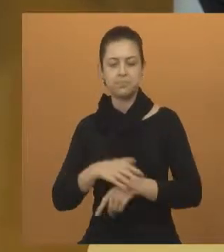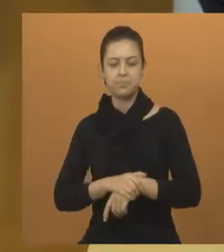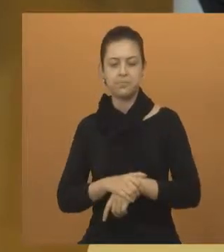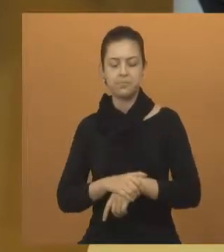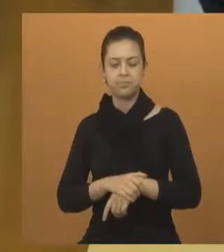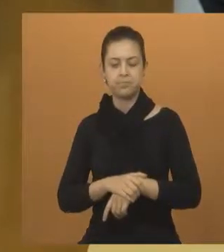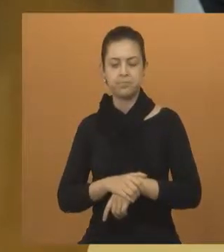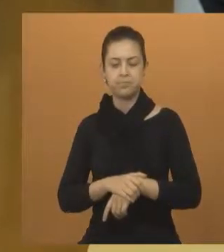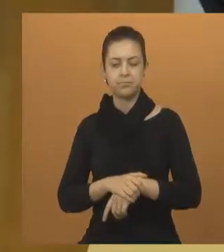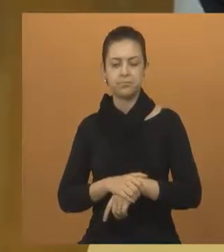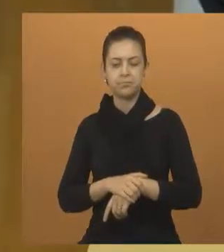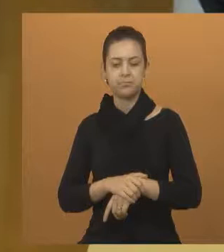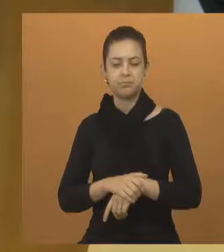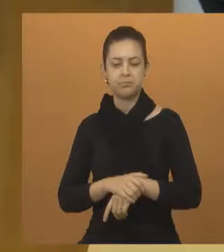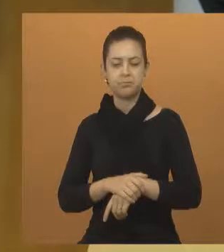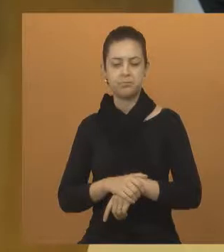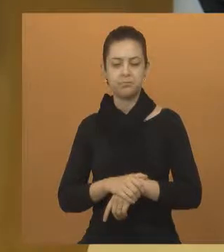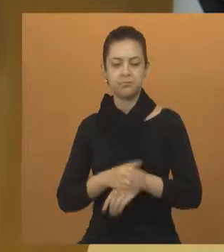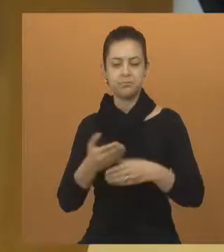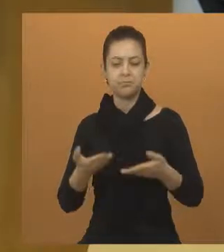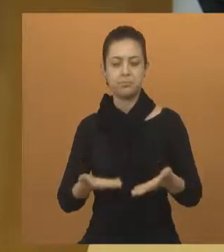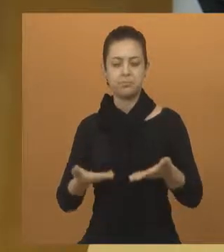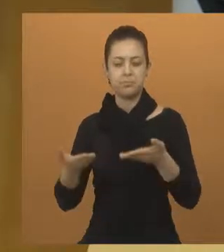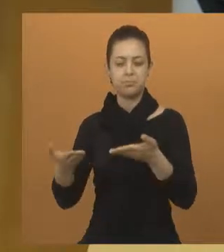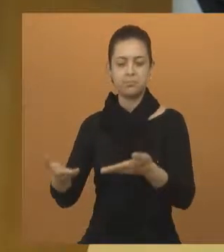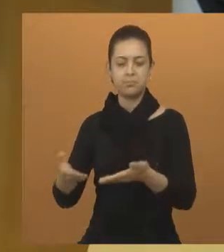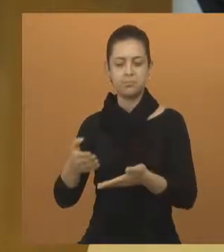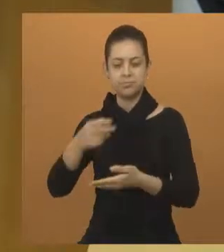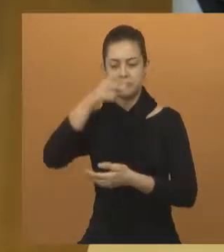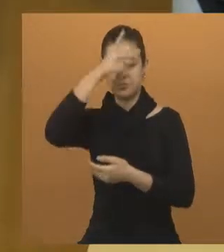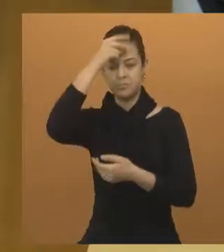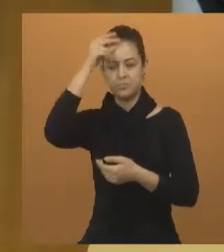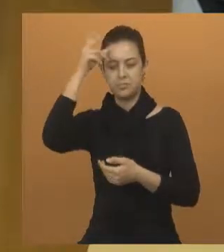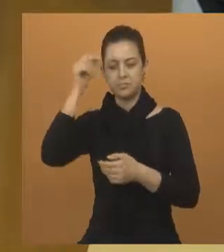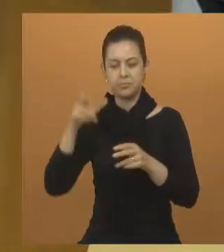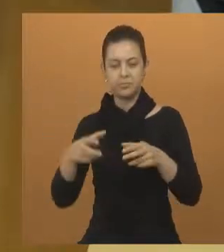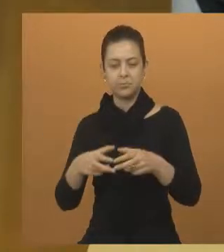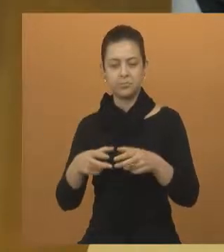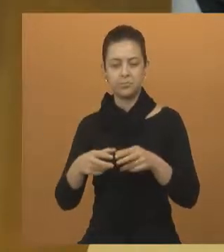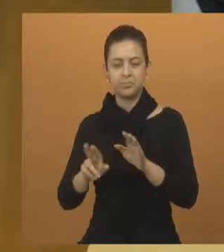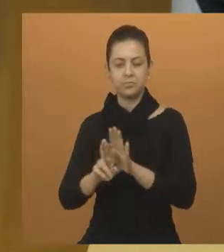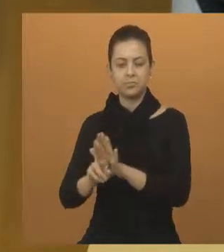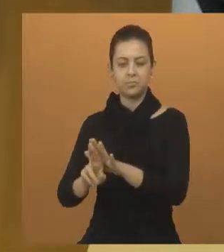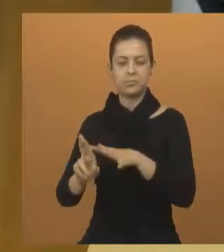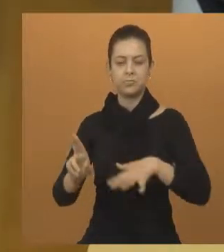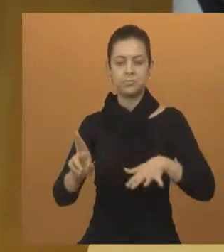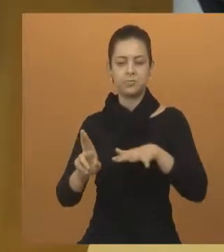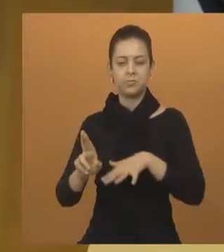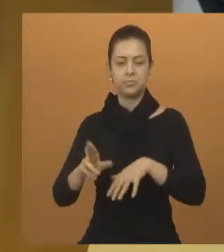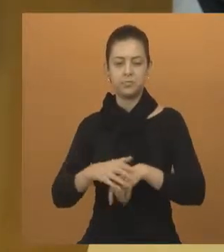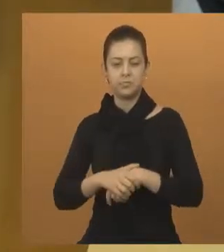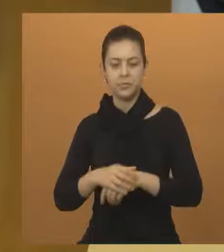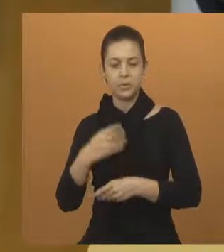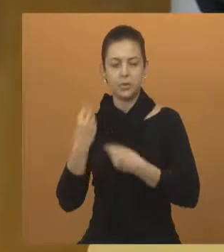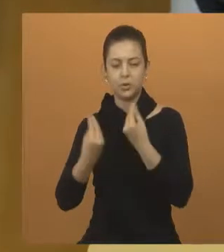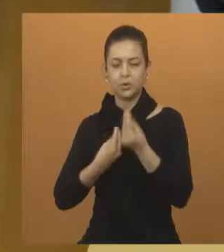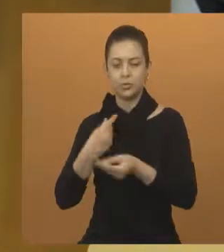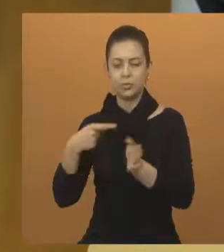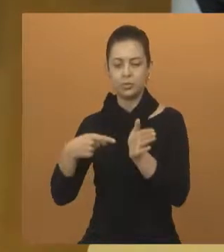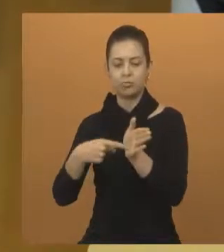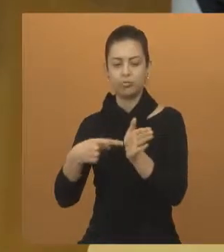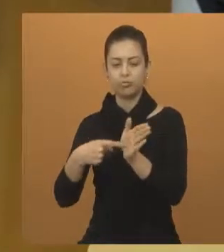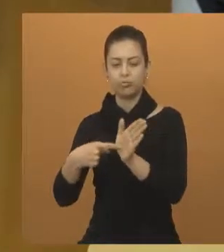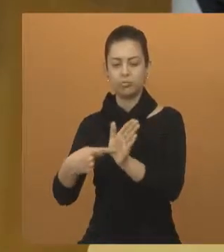foi levado ao Executivo, através da presidente da Câmara, vereadora Lucimar Ponciano, através de uma